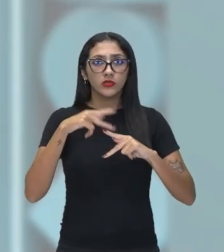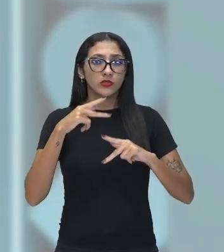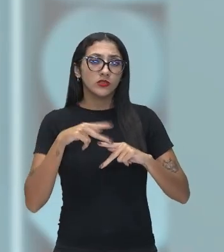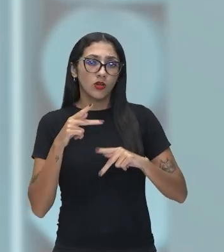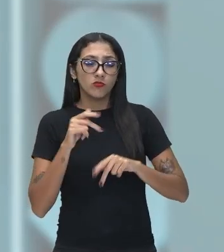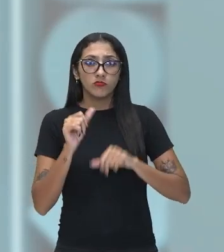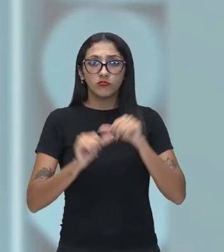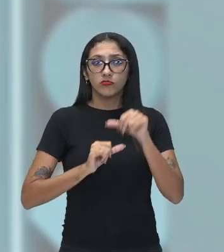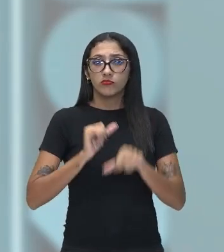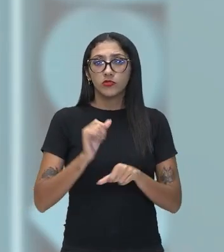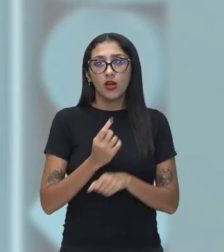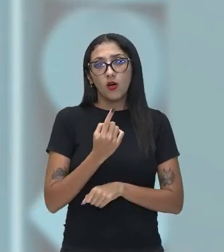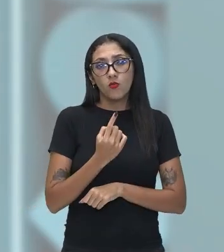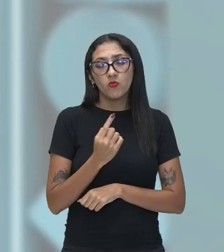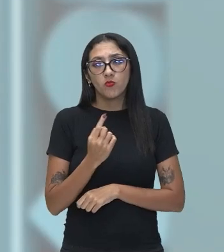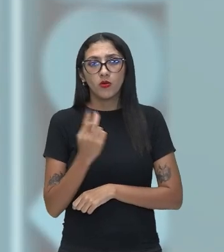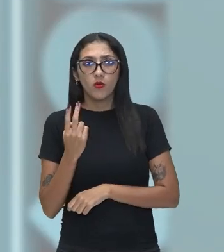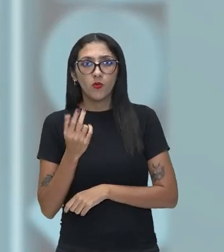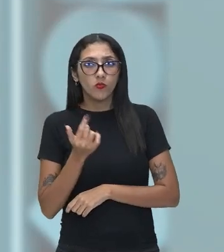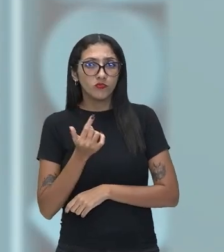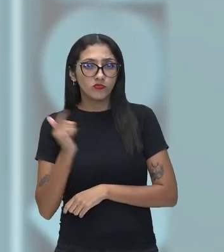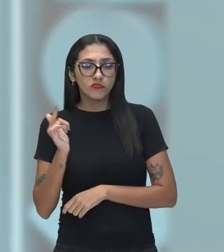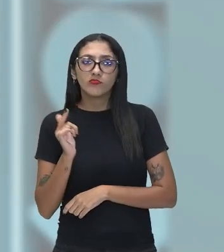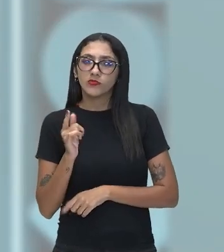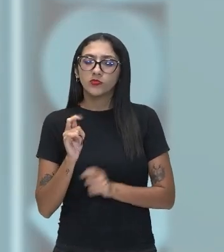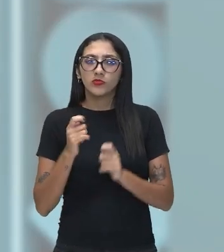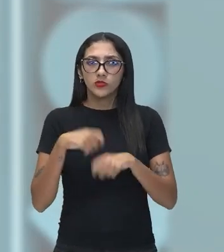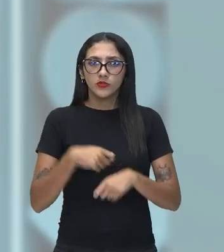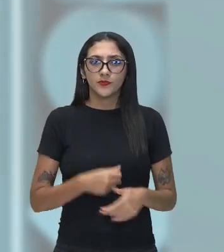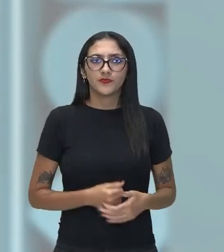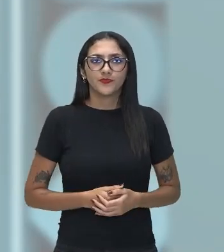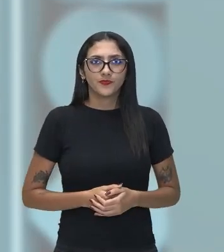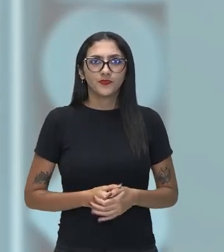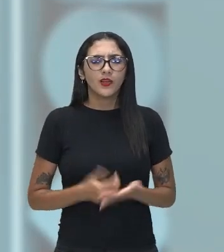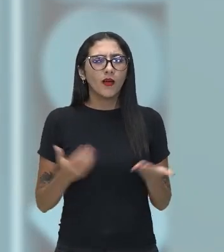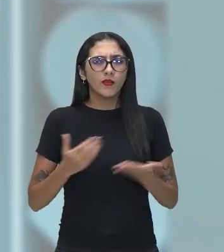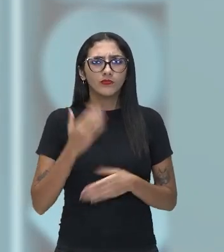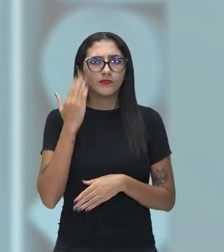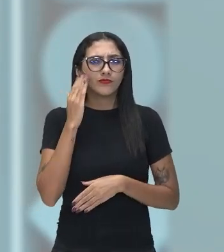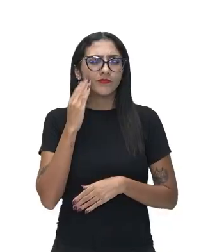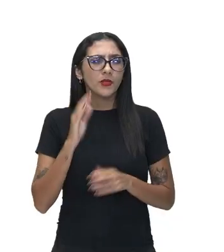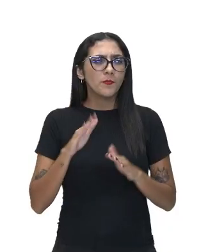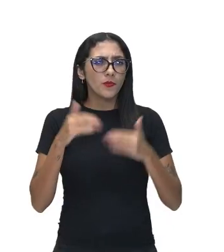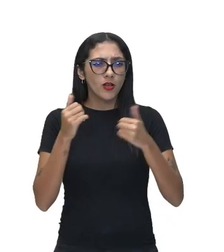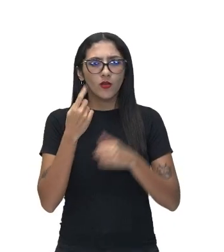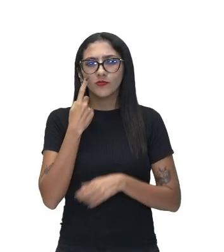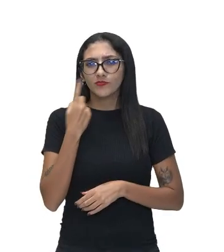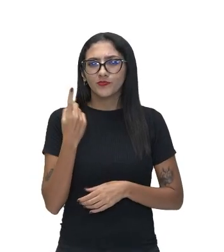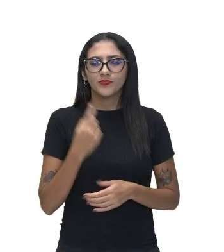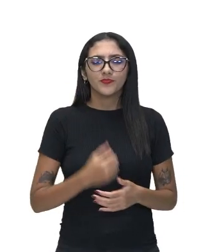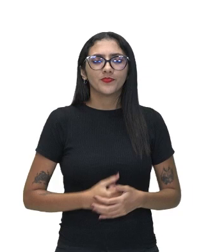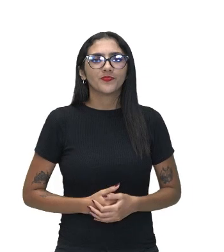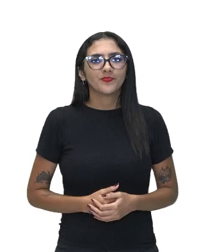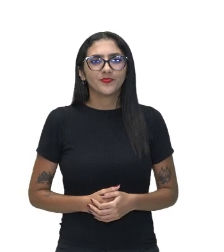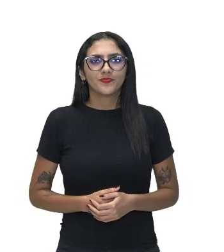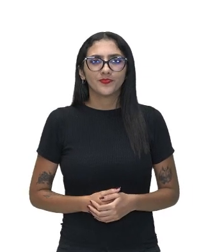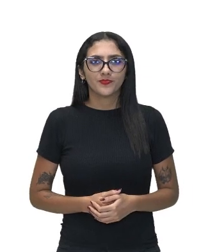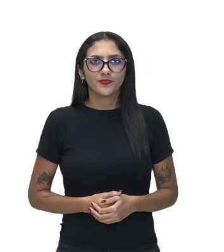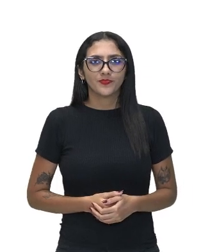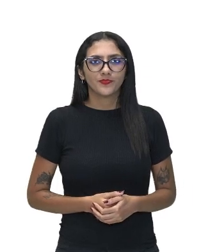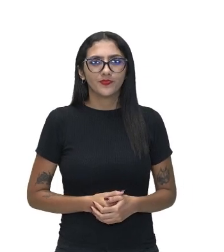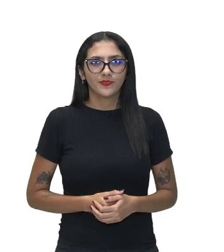preposição ou outra, ok? Então, para que a gente possa compreender, vamos ao nosso texto. Colocando aí para vocês, olha